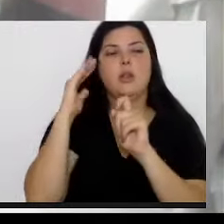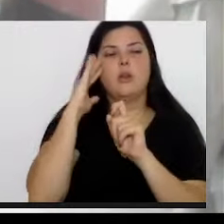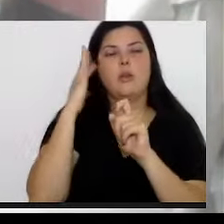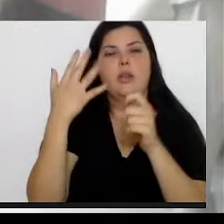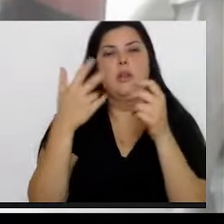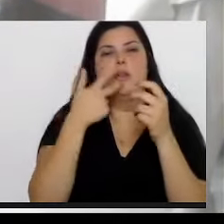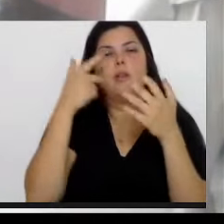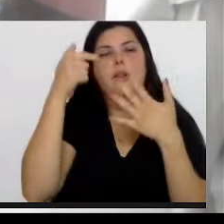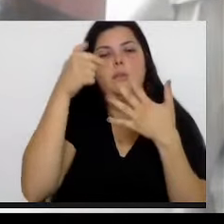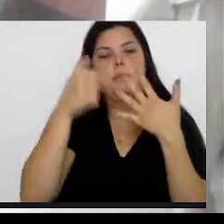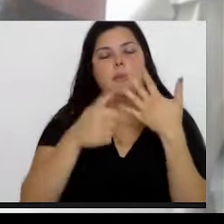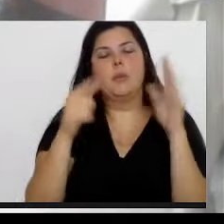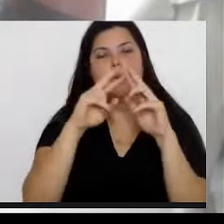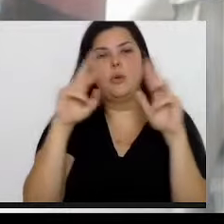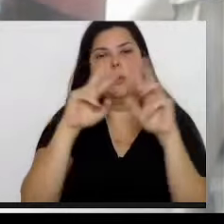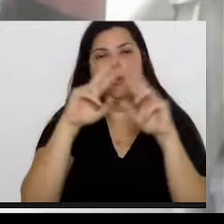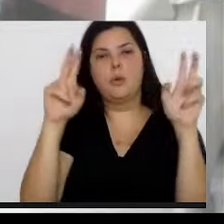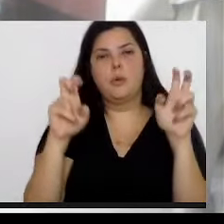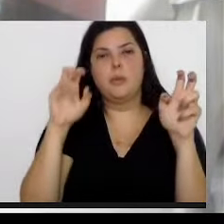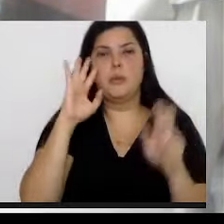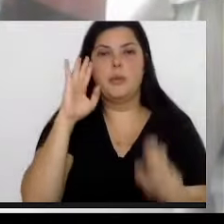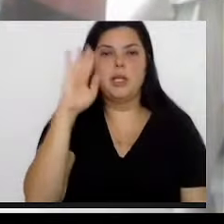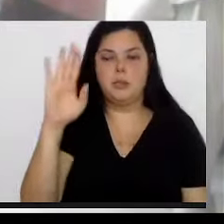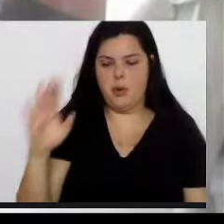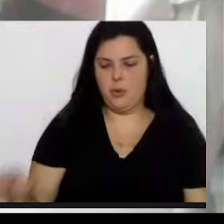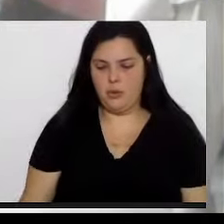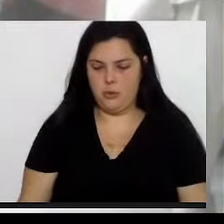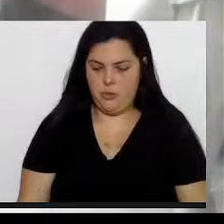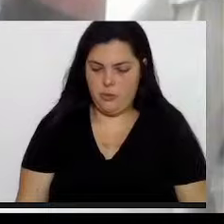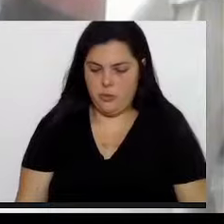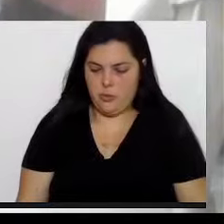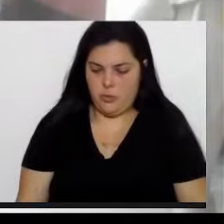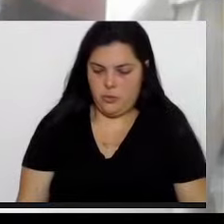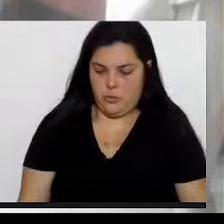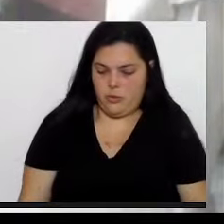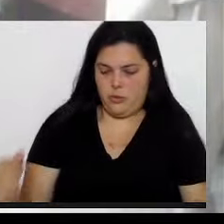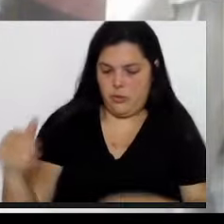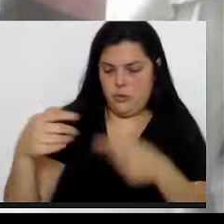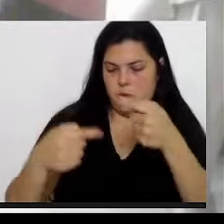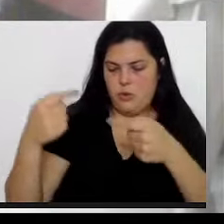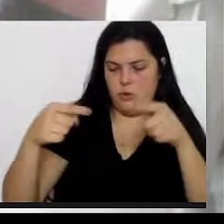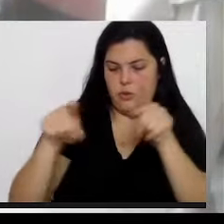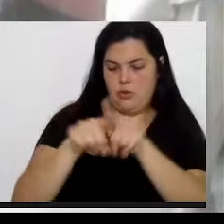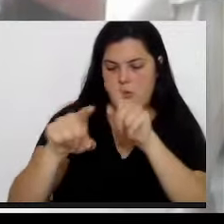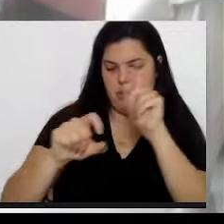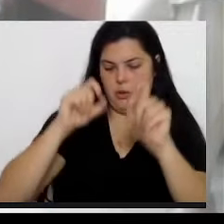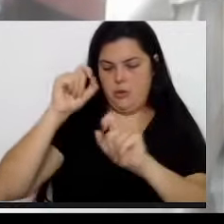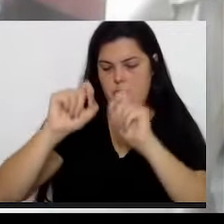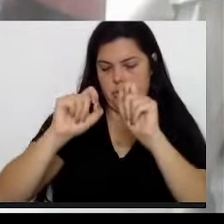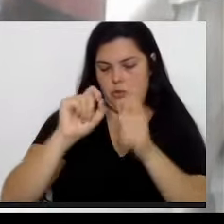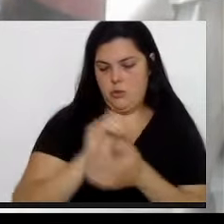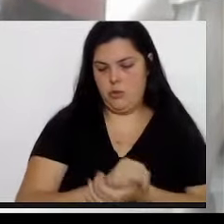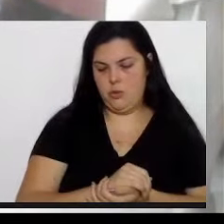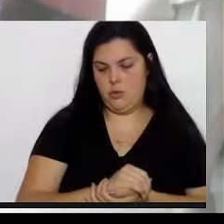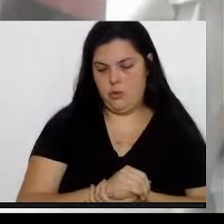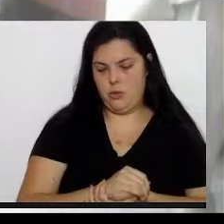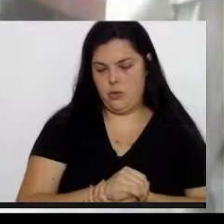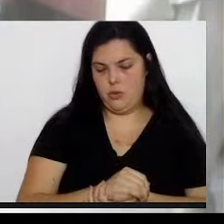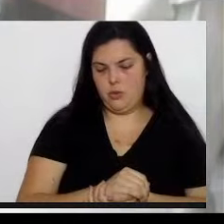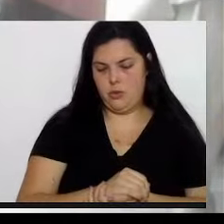centrais aqui da discussão, que estão em linha com o entendimento